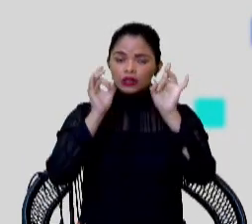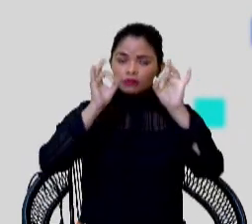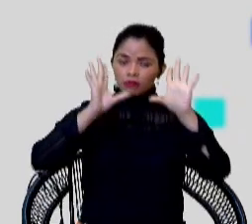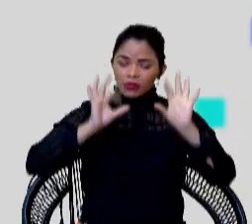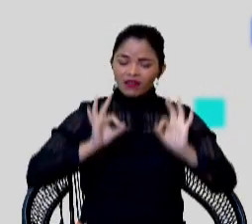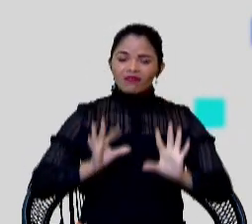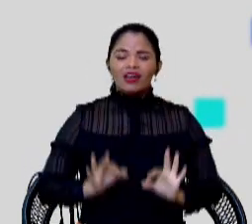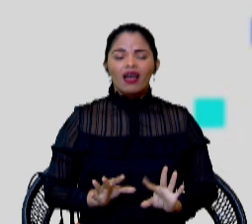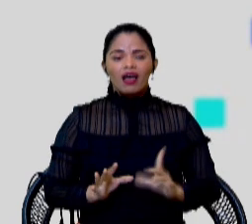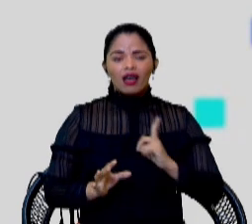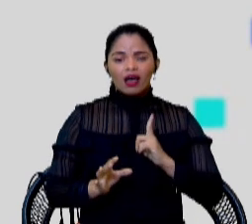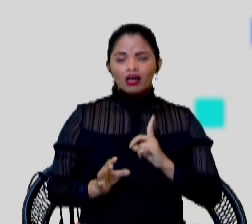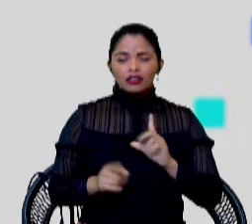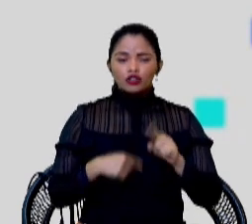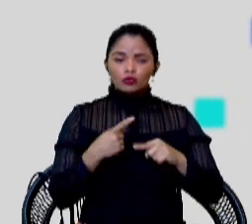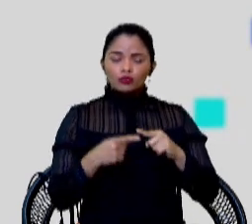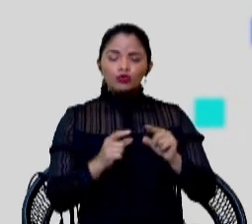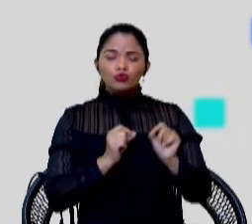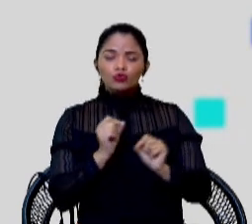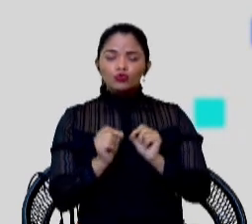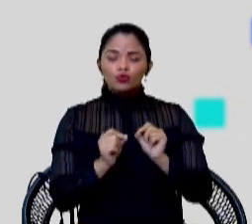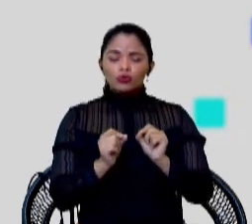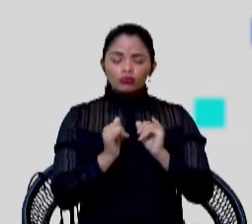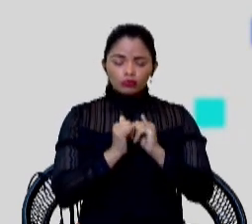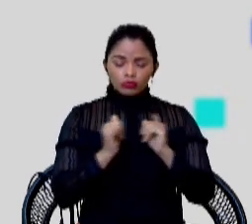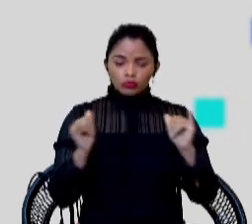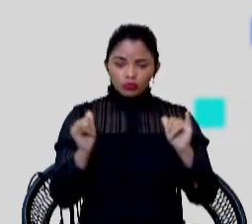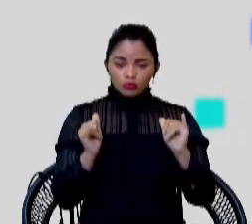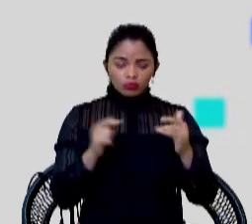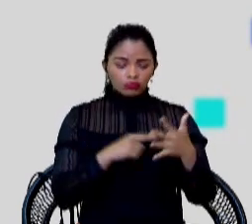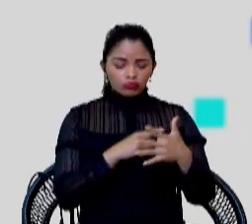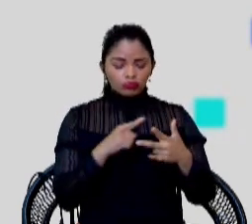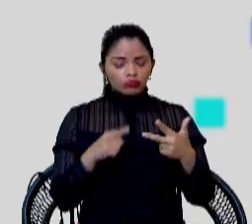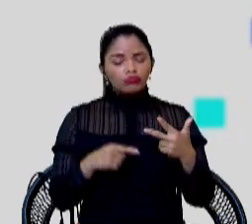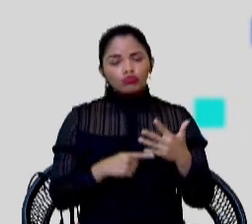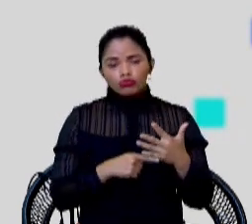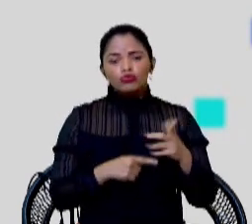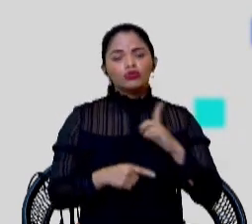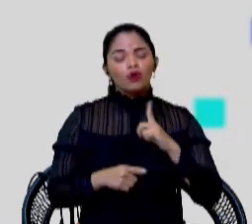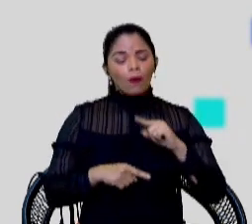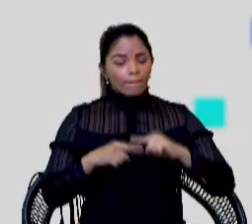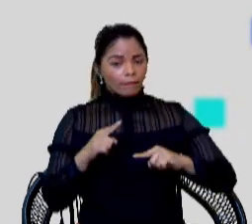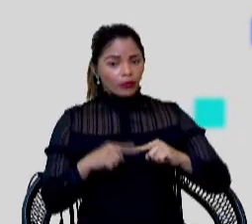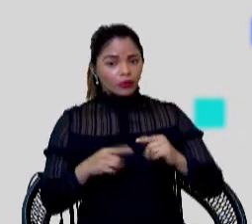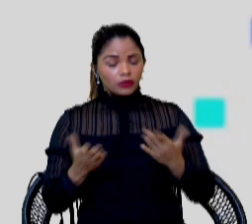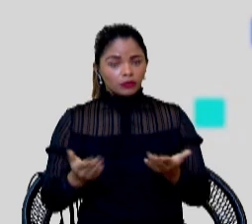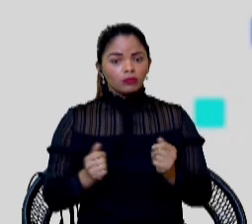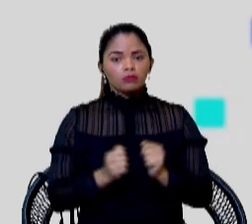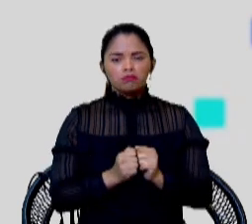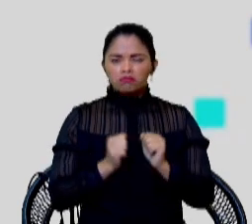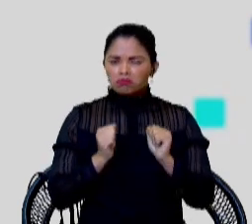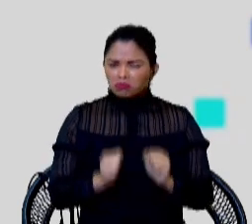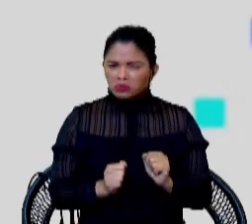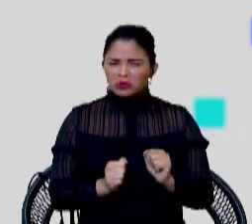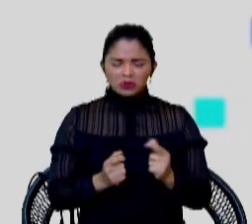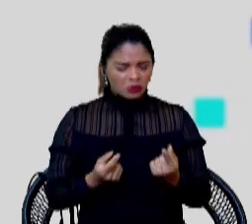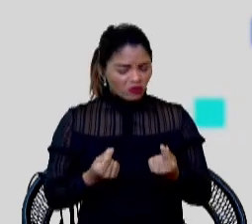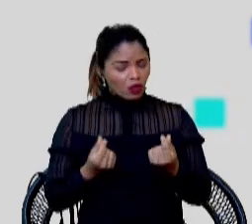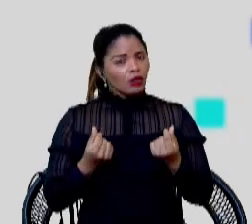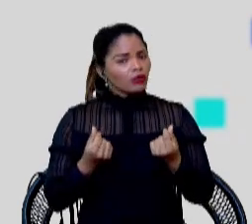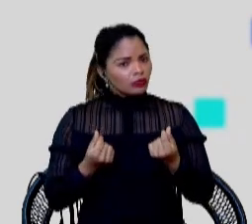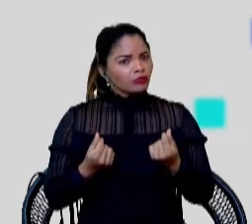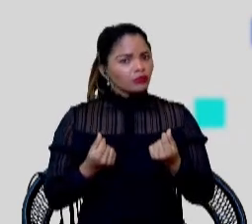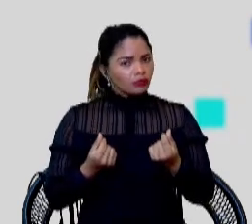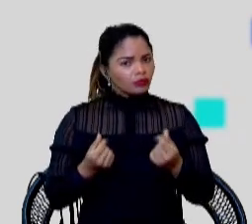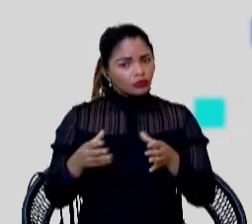especificar, depois disso, o que que eu vou falar dentro de cada um dos conjuntos, quais são os produtos nesse caso. Eu posso definir o valor